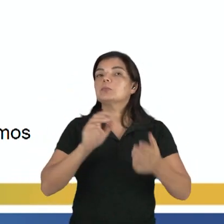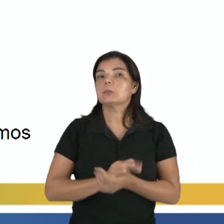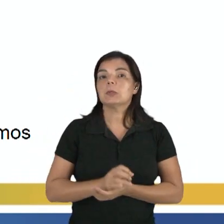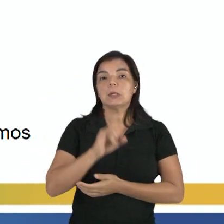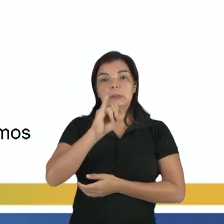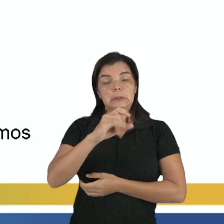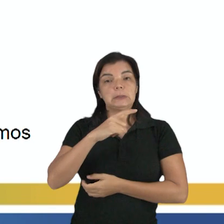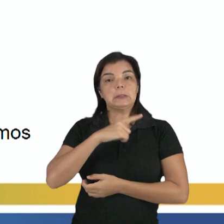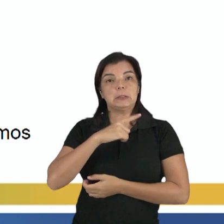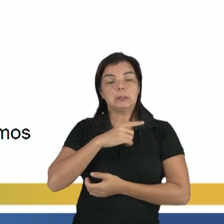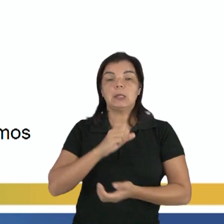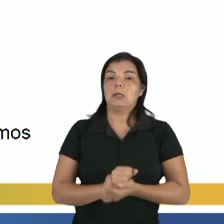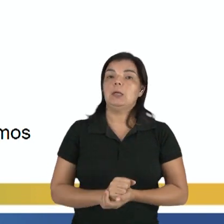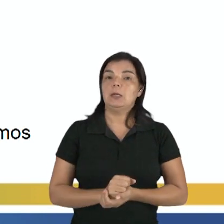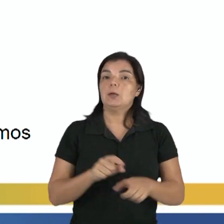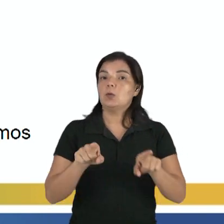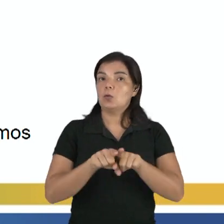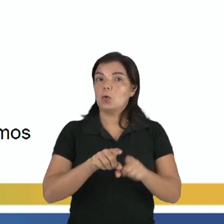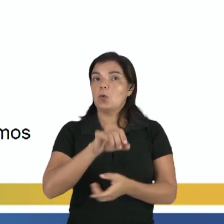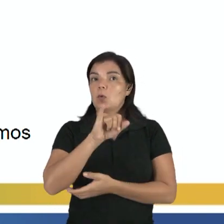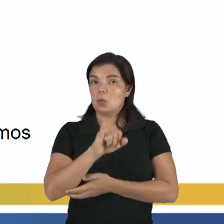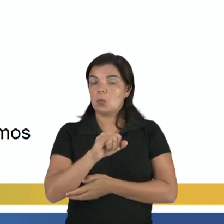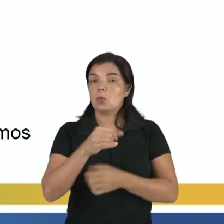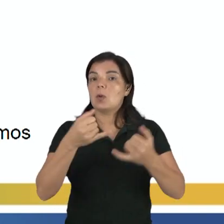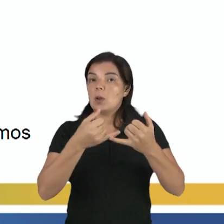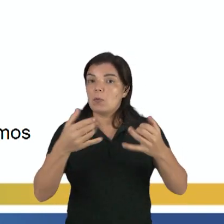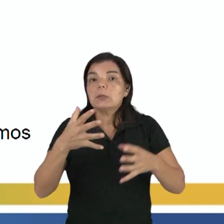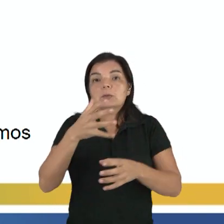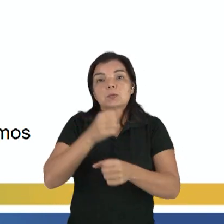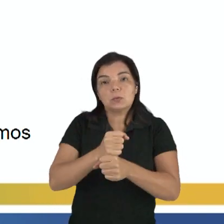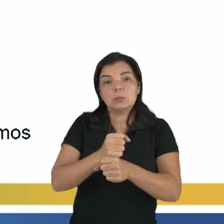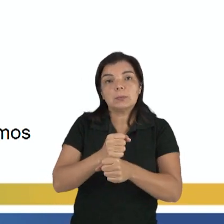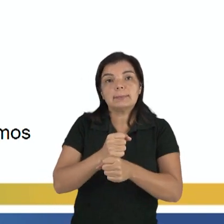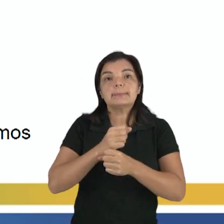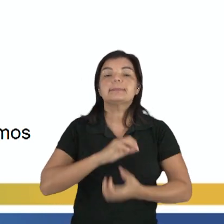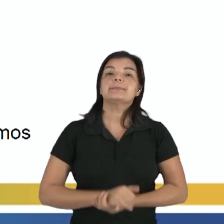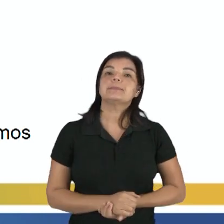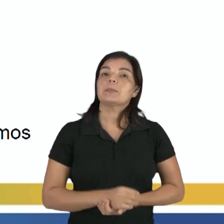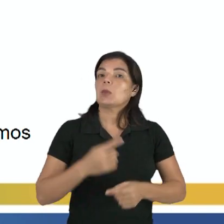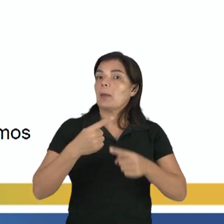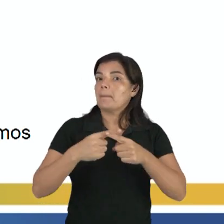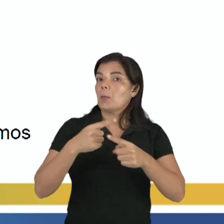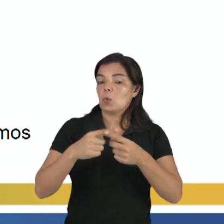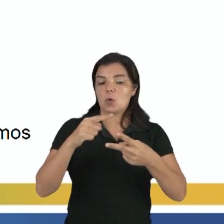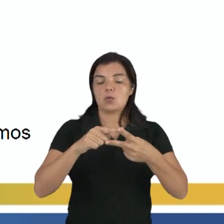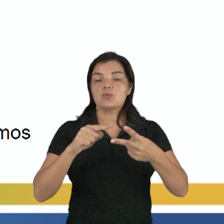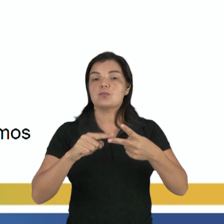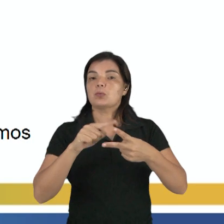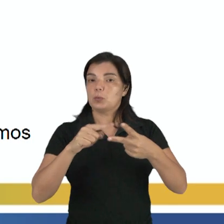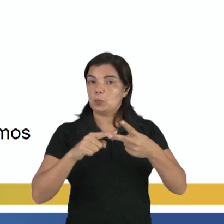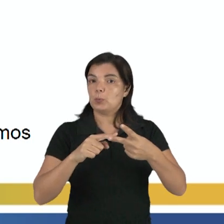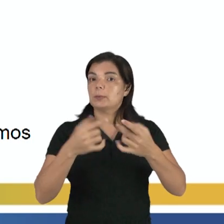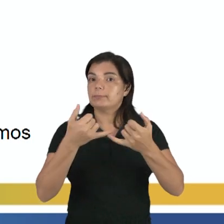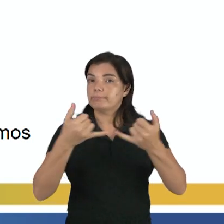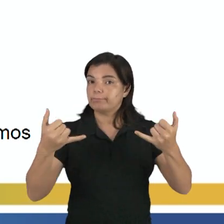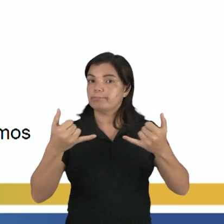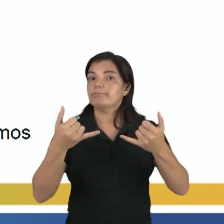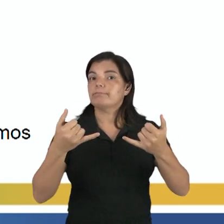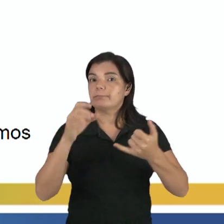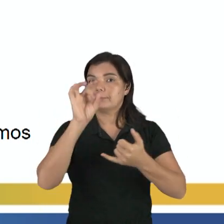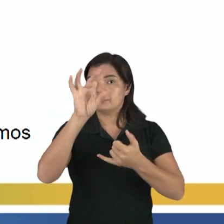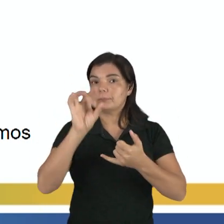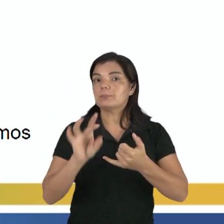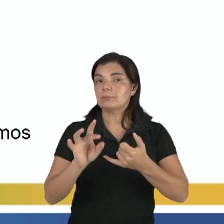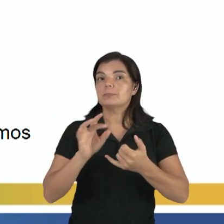se eu tenho uma associação em série né a corrente ela vai Se somar tá que eu vou até agora duas correntes né duas